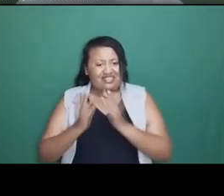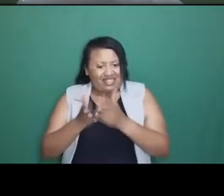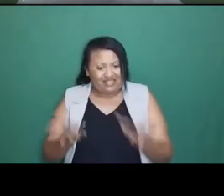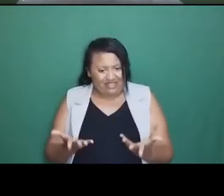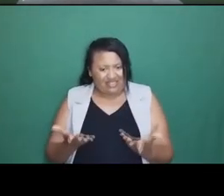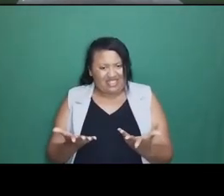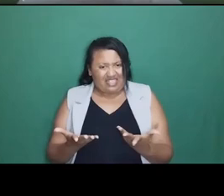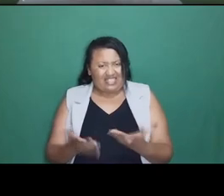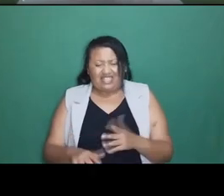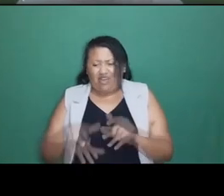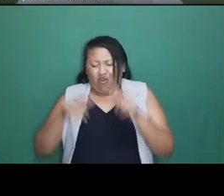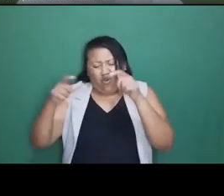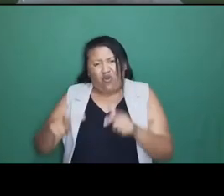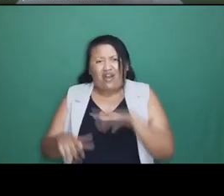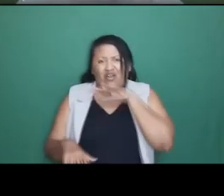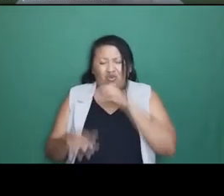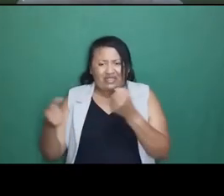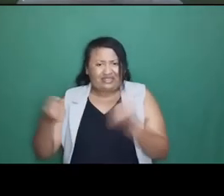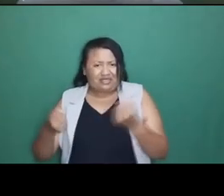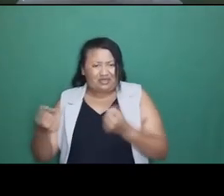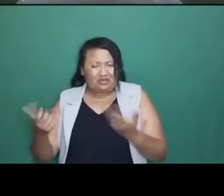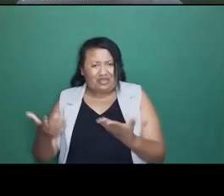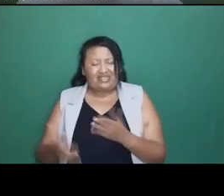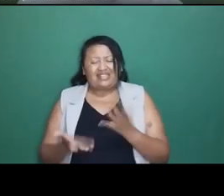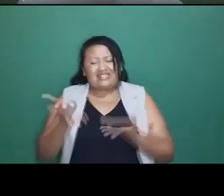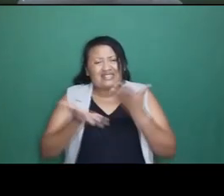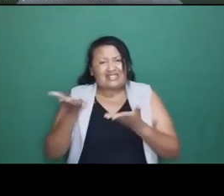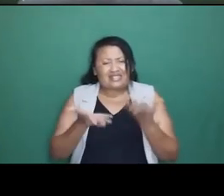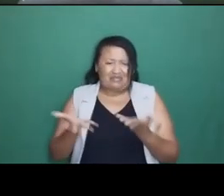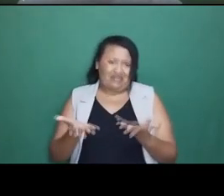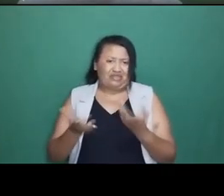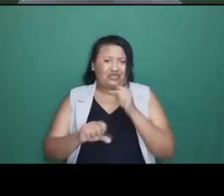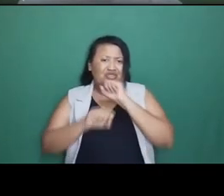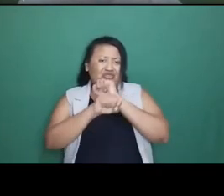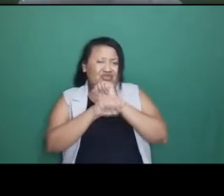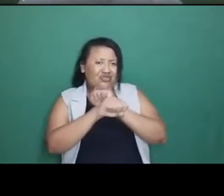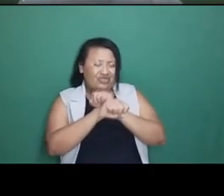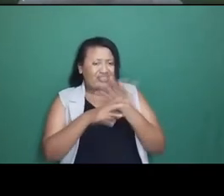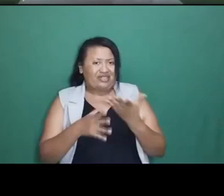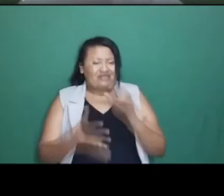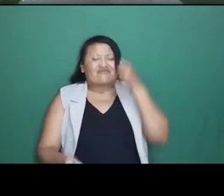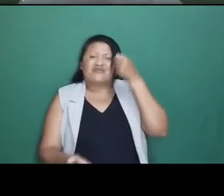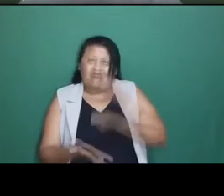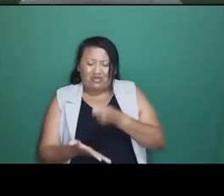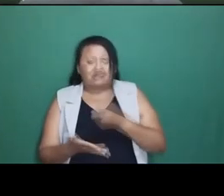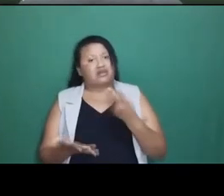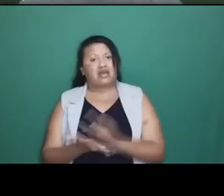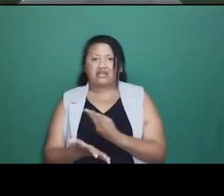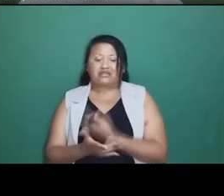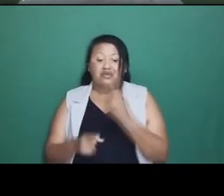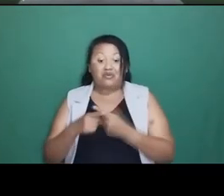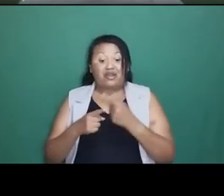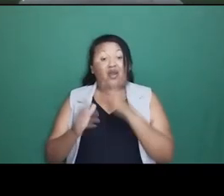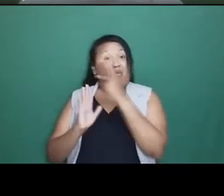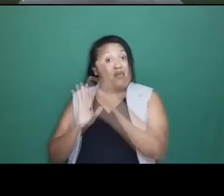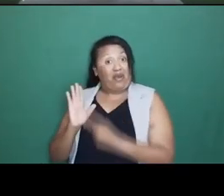péssimas condições do transporte e as maus tratos que os negros eram submetidos tá errado porque no poema